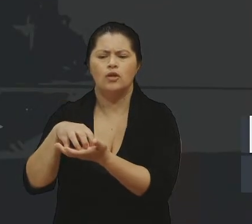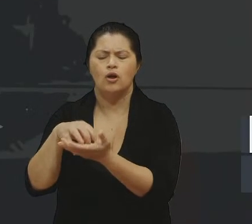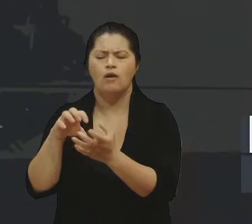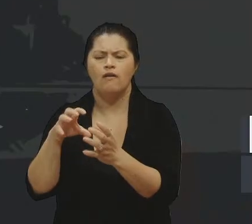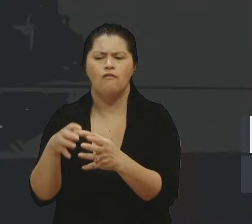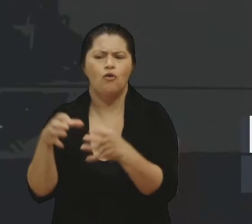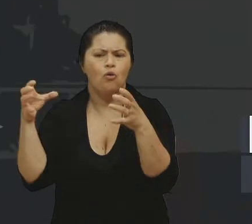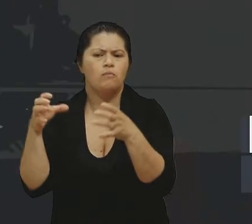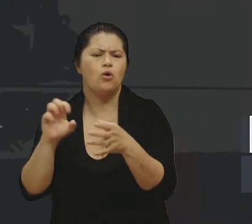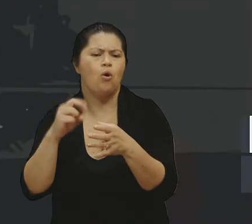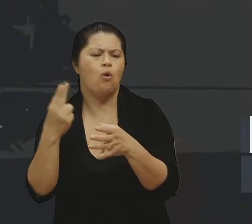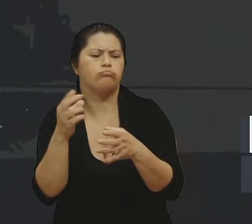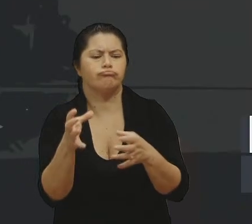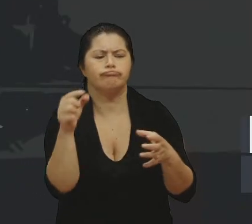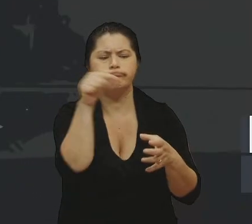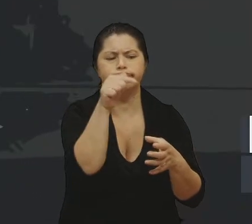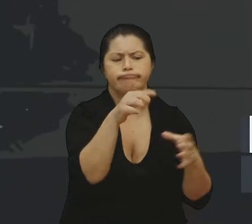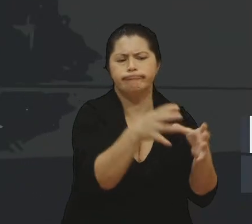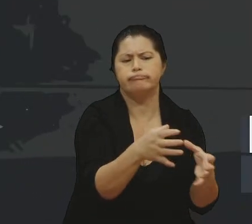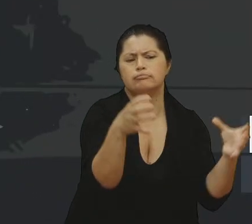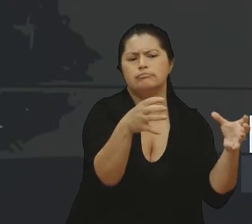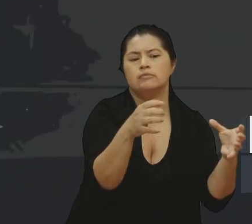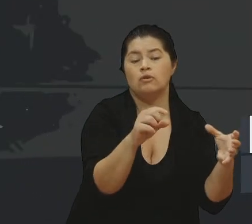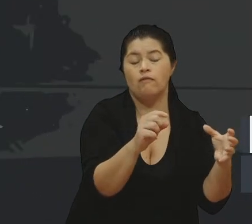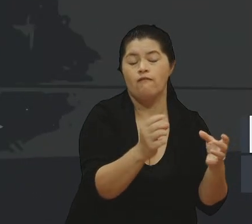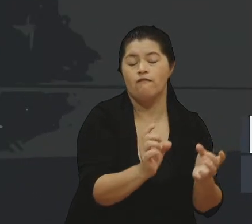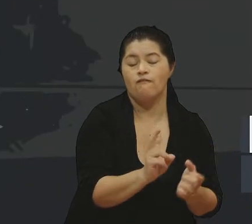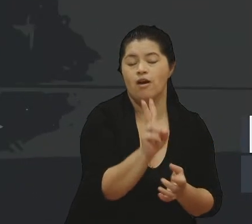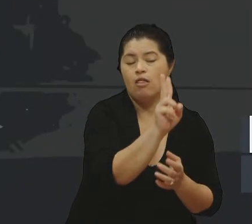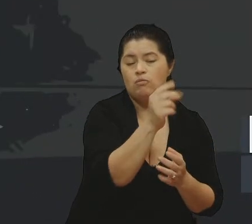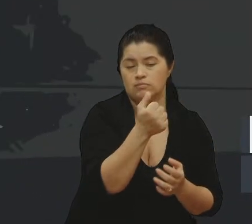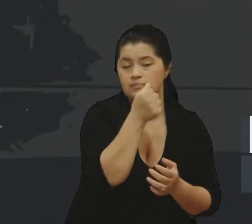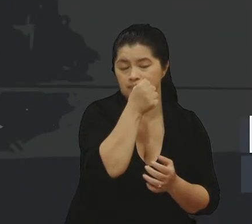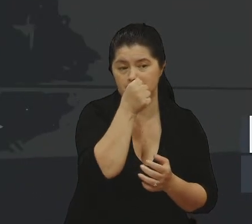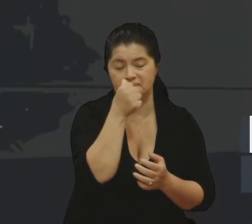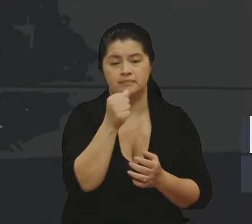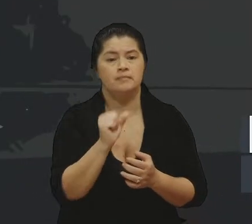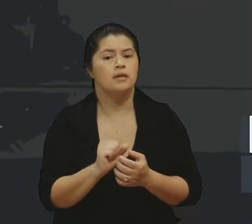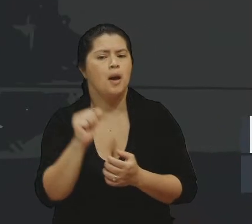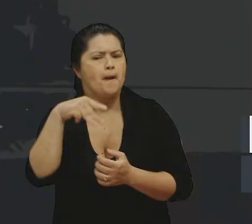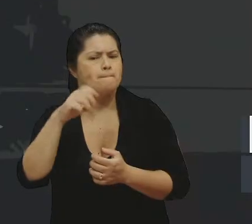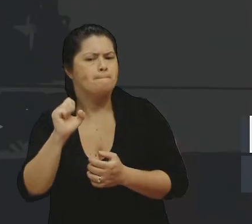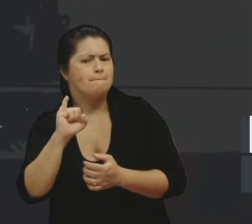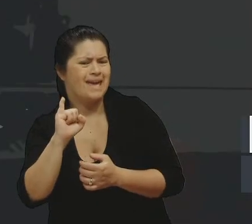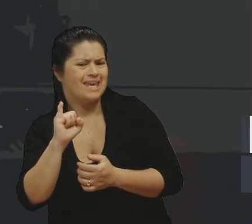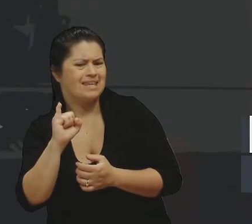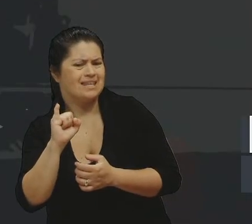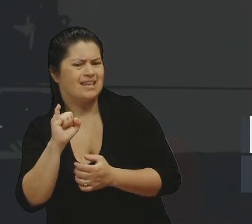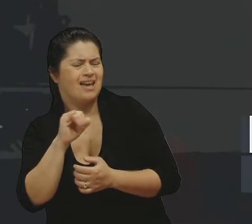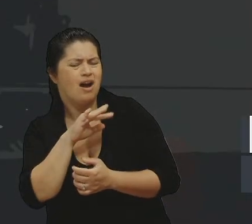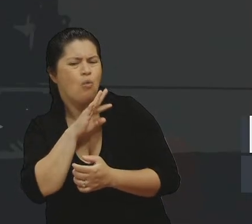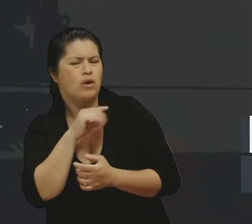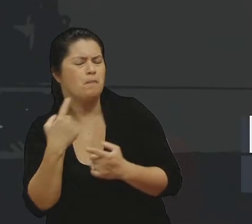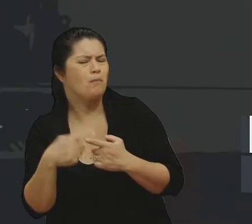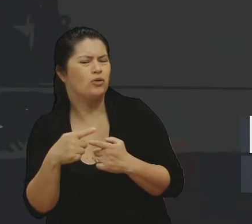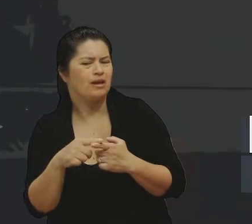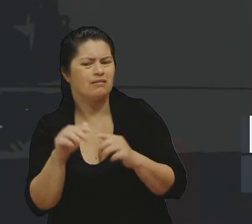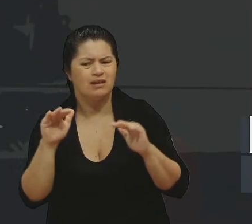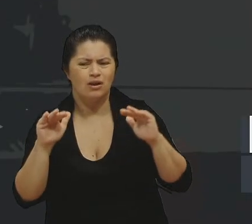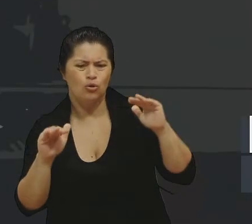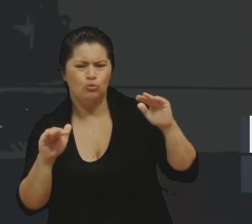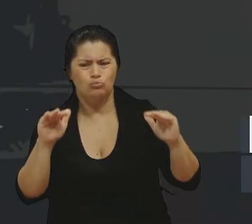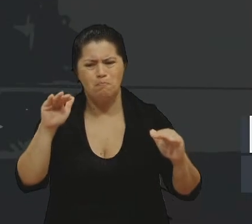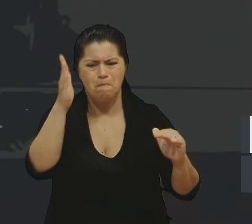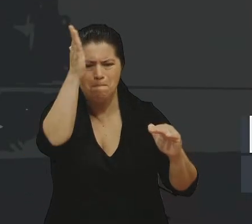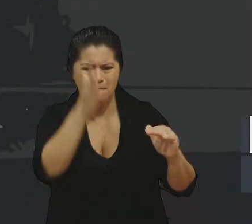você se posiciona num lugar onde você vai agregar valor para o seu cliente. O meio é um lugar muito ruim. Porque o meio tu fica sendo comprado pelo cara